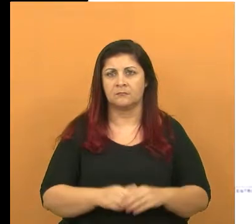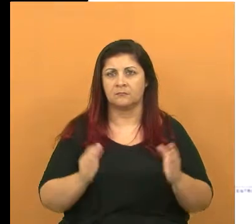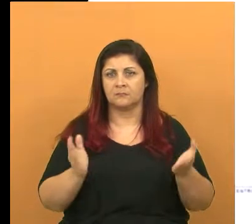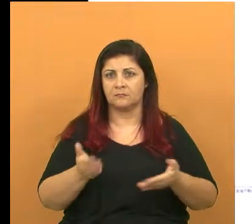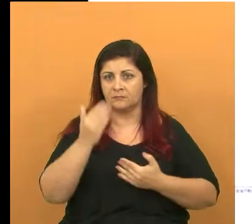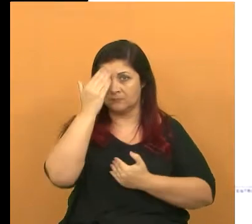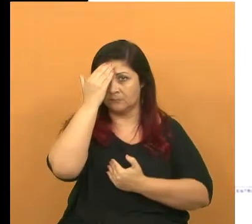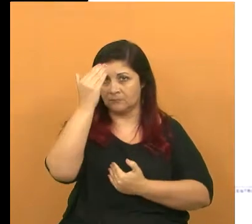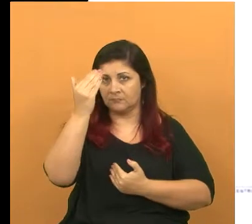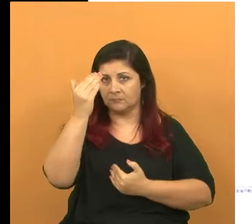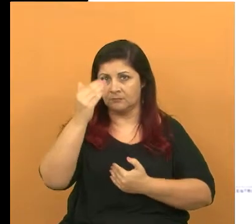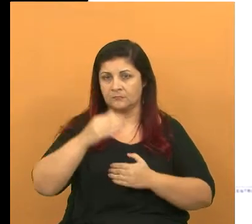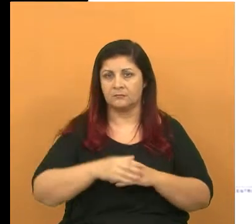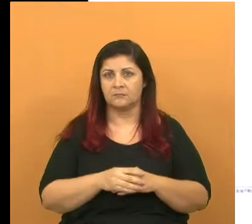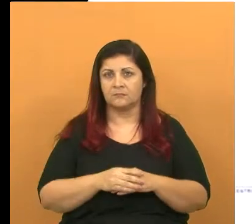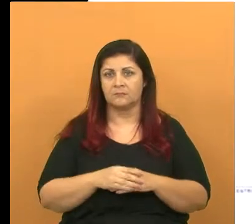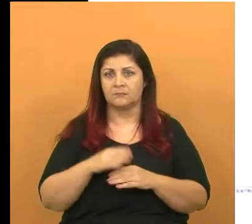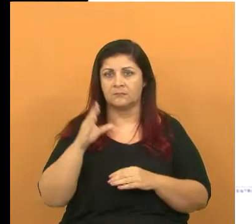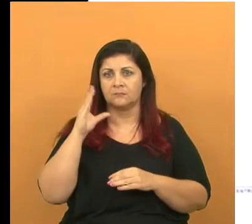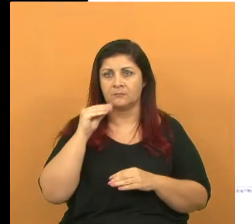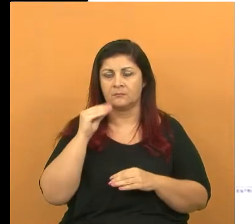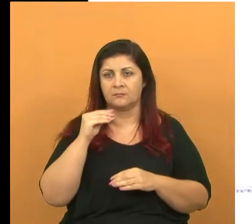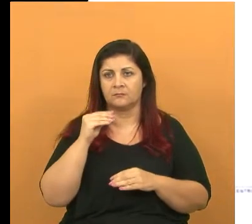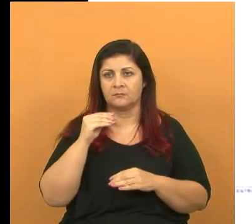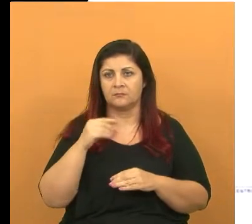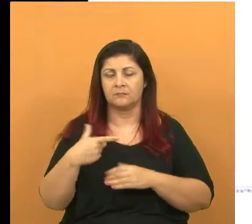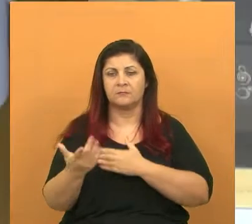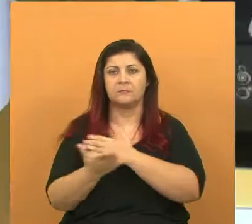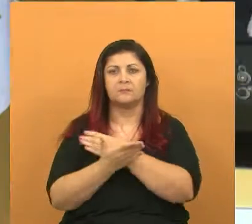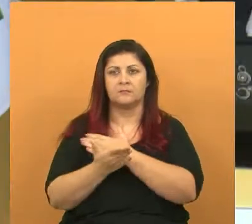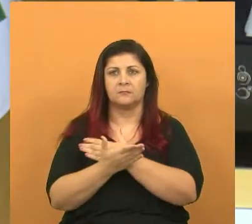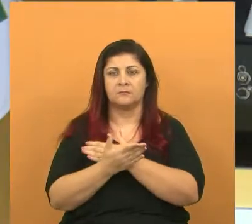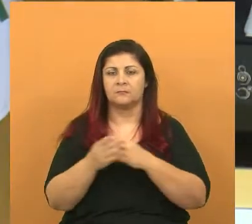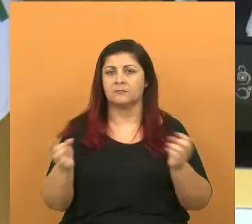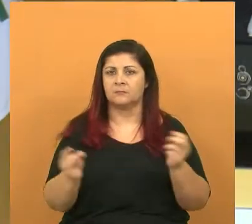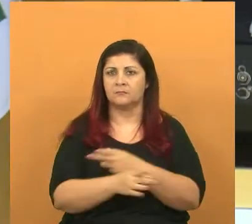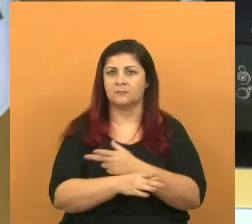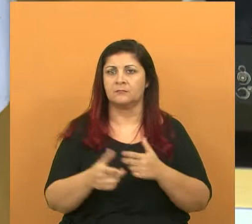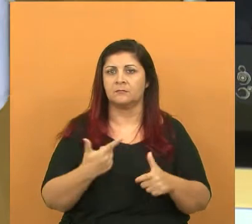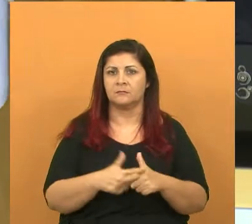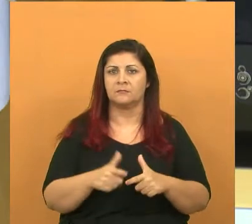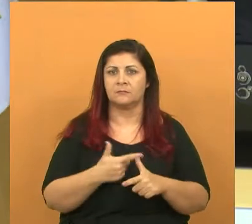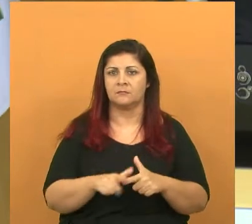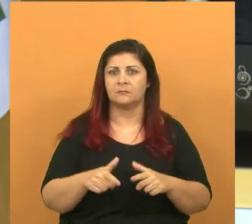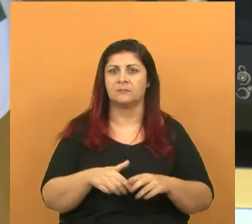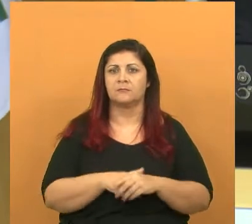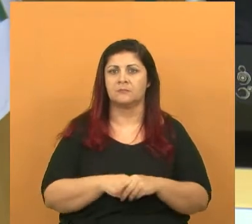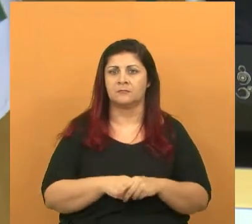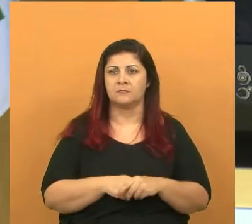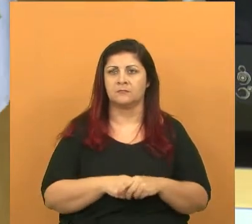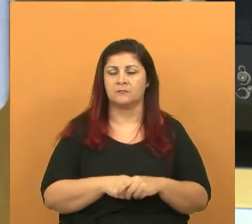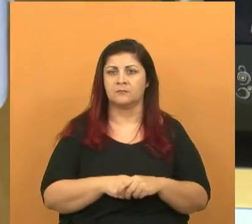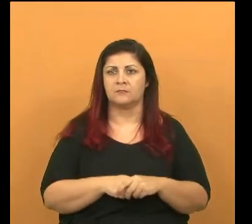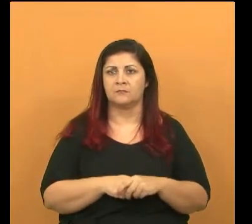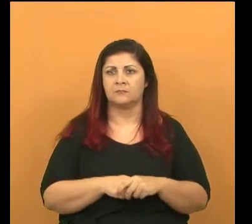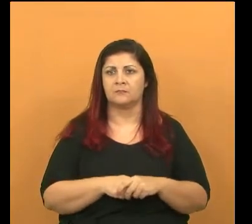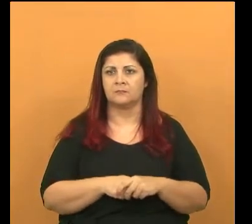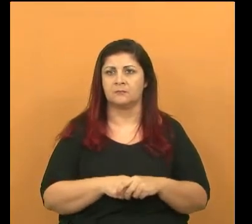agradecer ea secretaria de infraestrutura nos atender e resolver o problema dos municípios daquela região